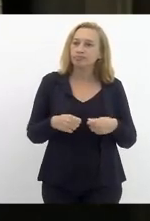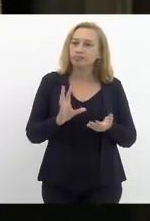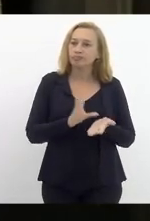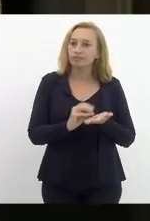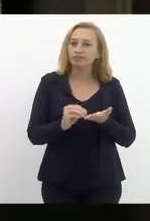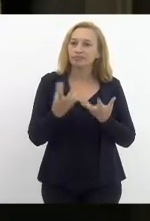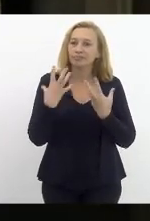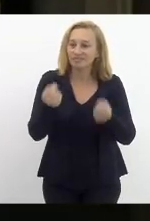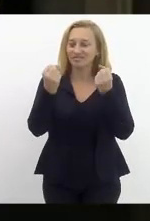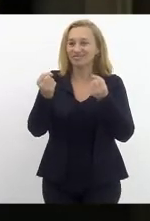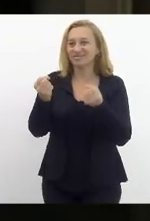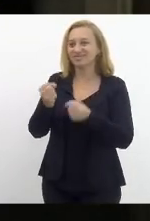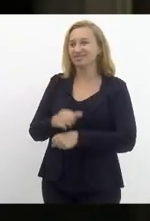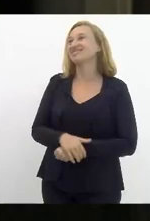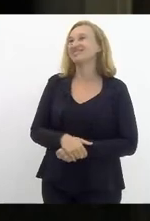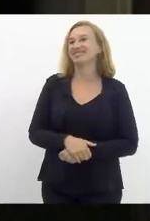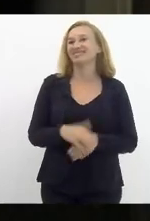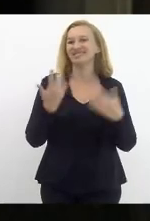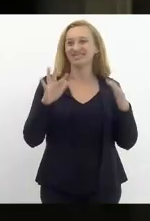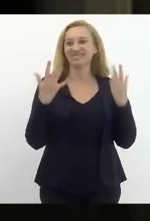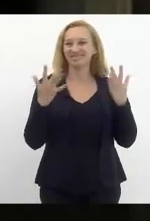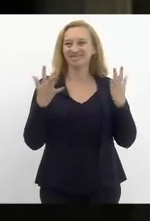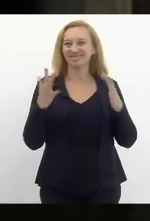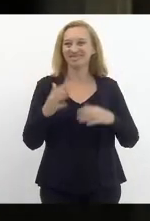seja aceita.